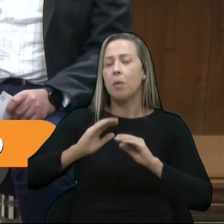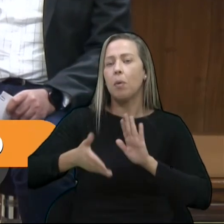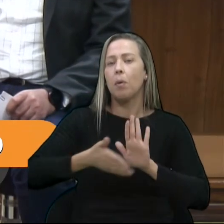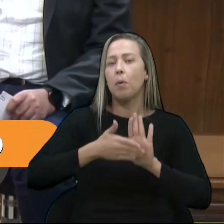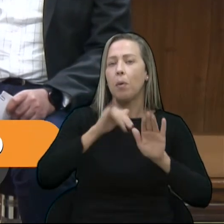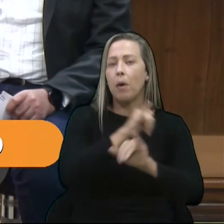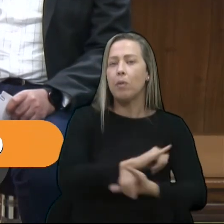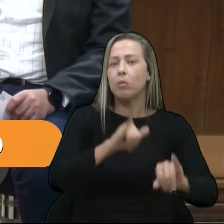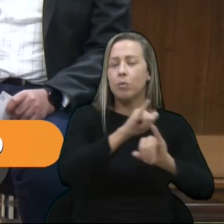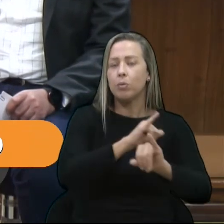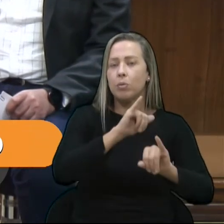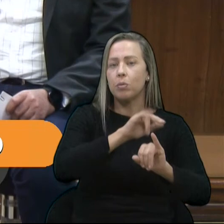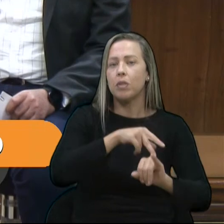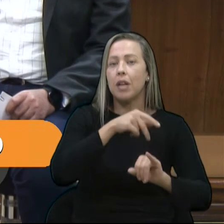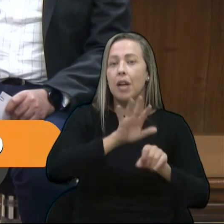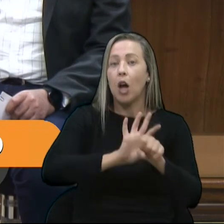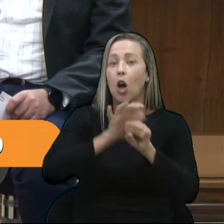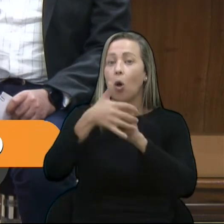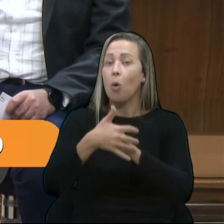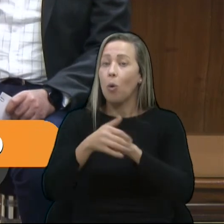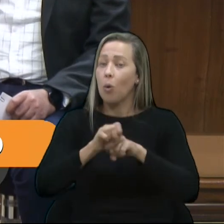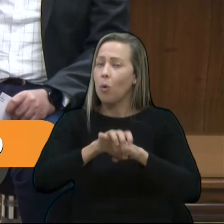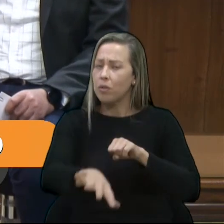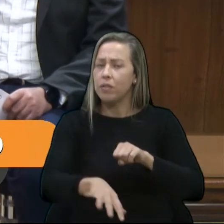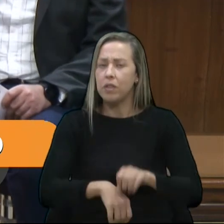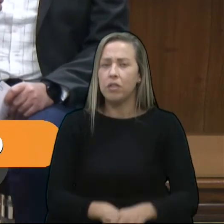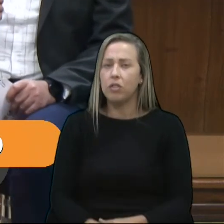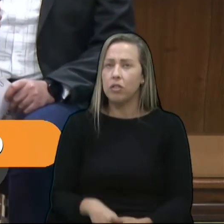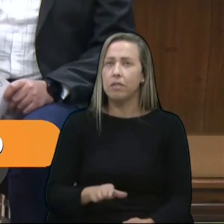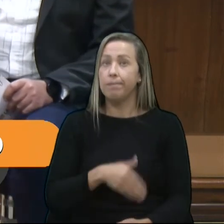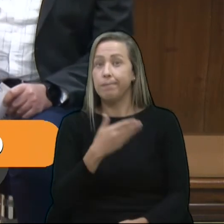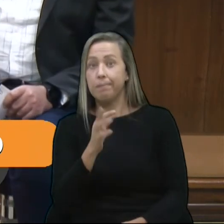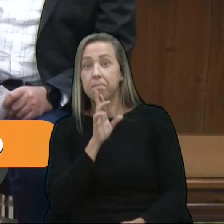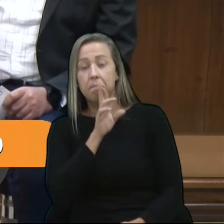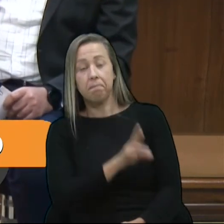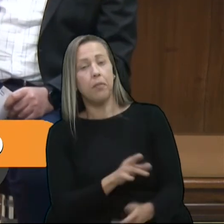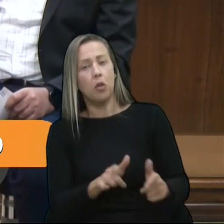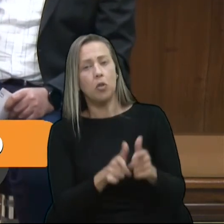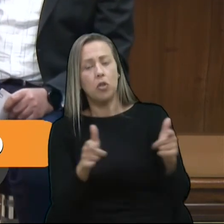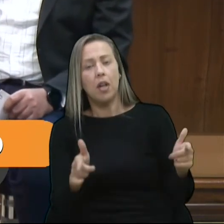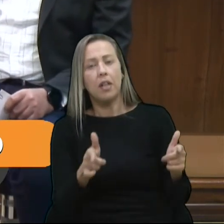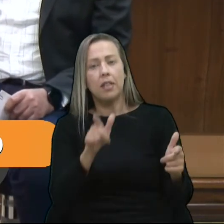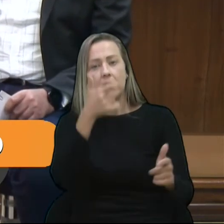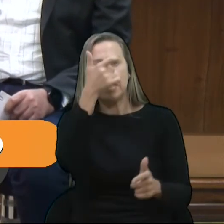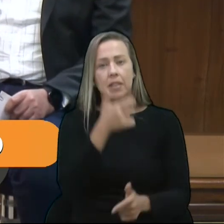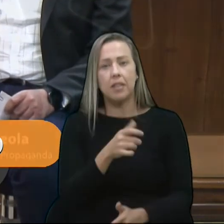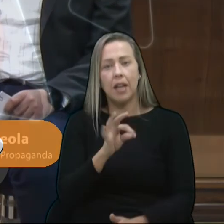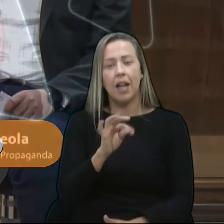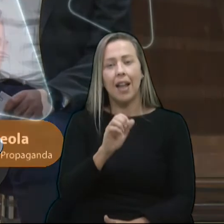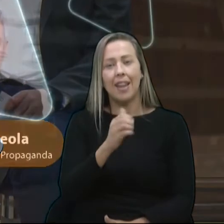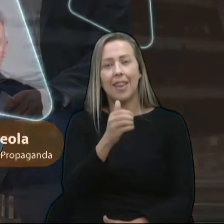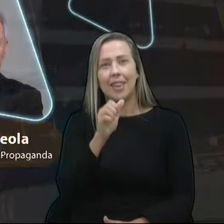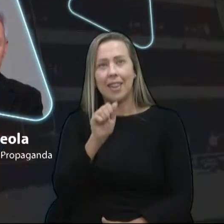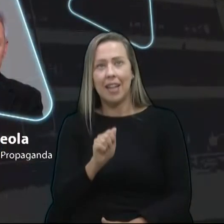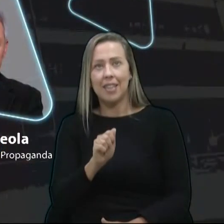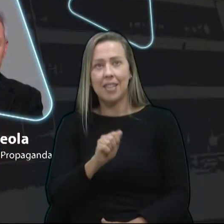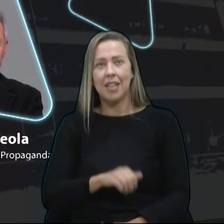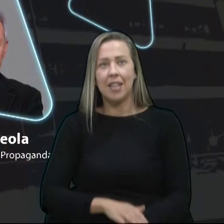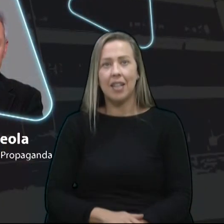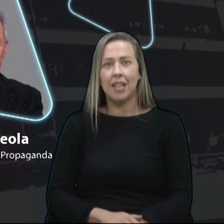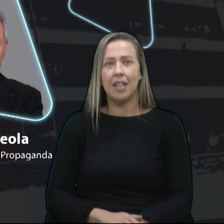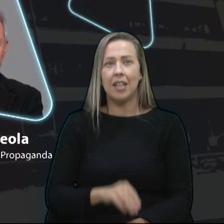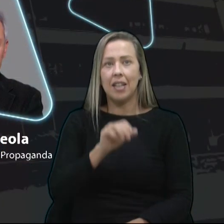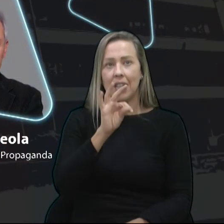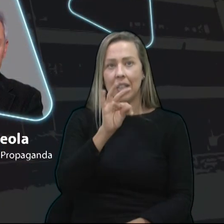propaganda efetiva diante da Covid-19. Olha aí. Jornalista e publicitária Tassa de Carvalho, a CEO